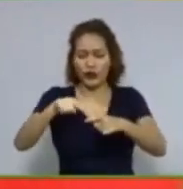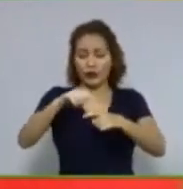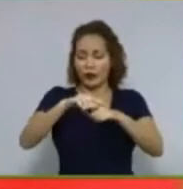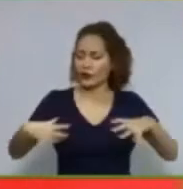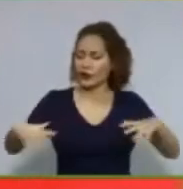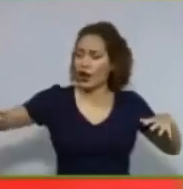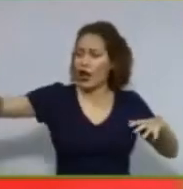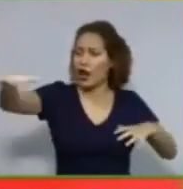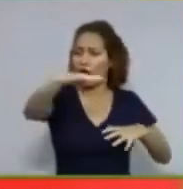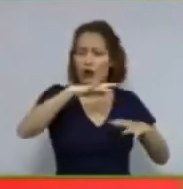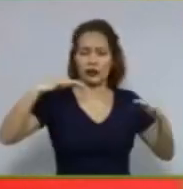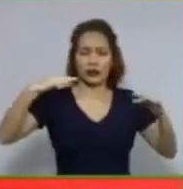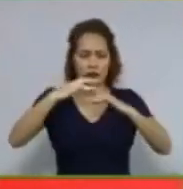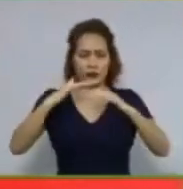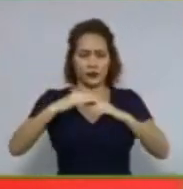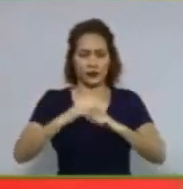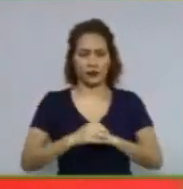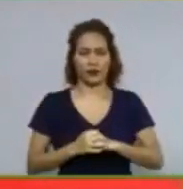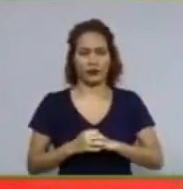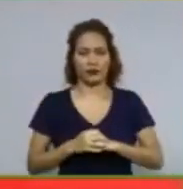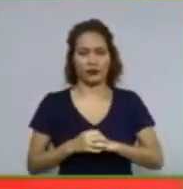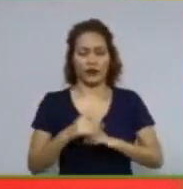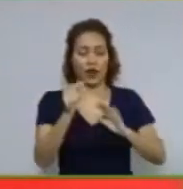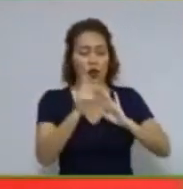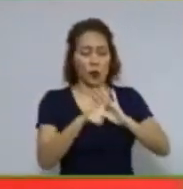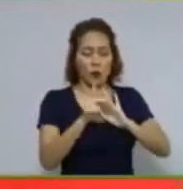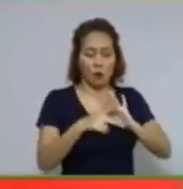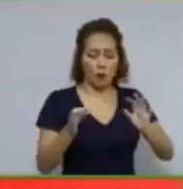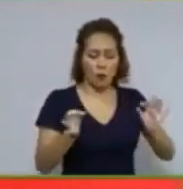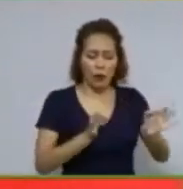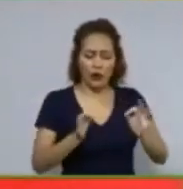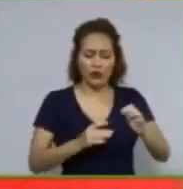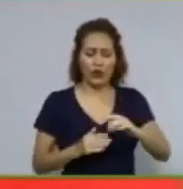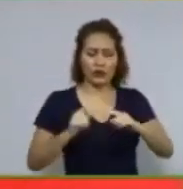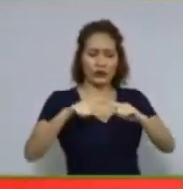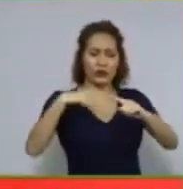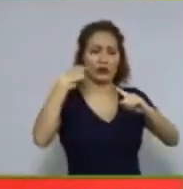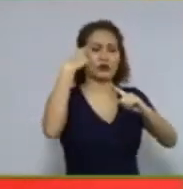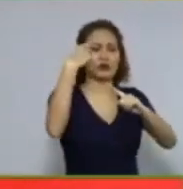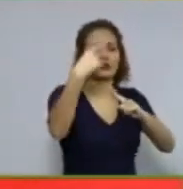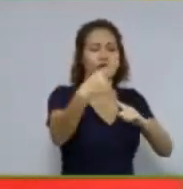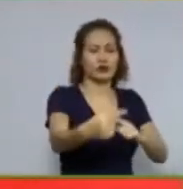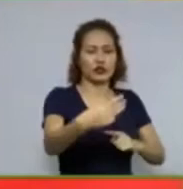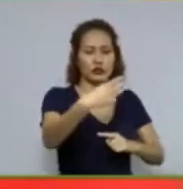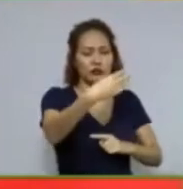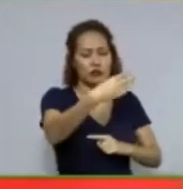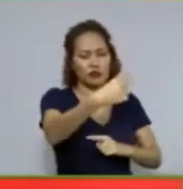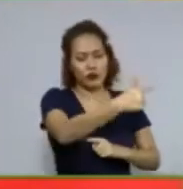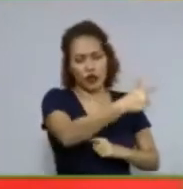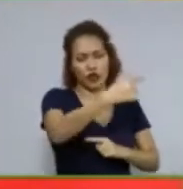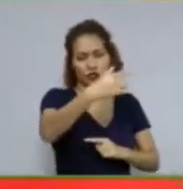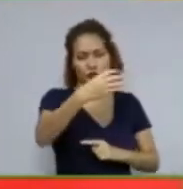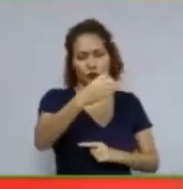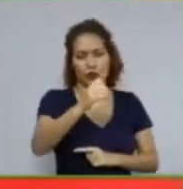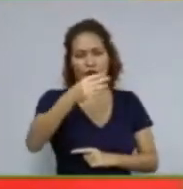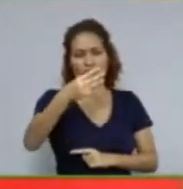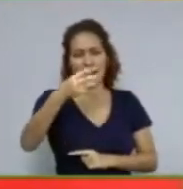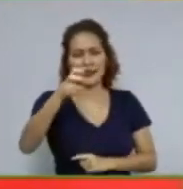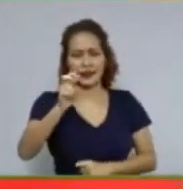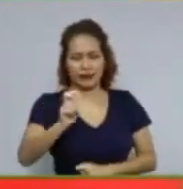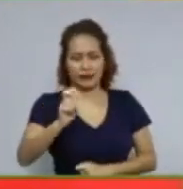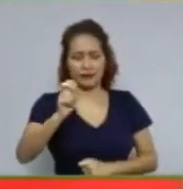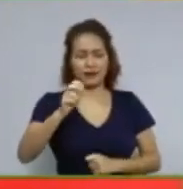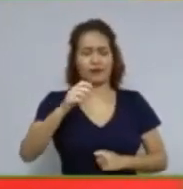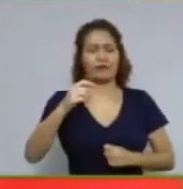para o futuro o plano para 2035 o plano para quatro anos e o plano para o ano que vem o plano para